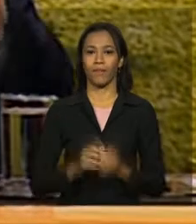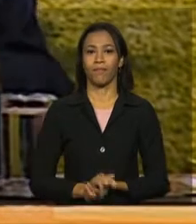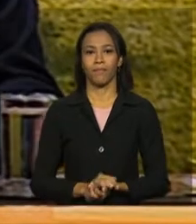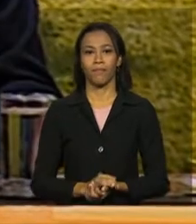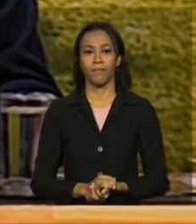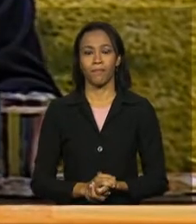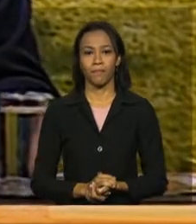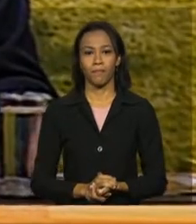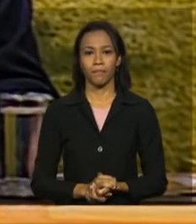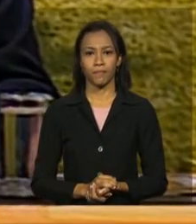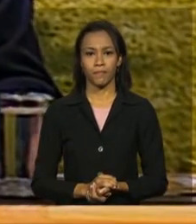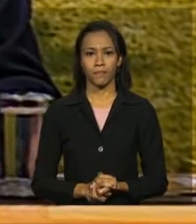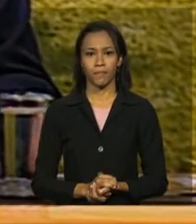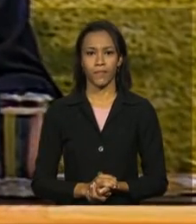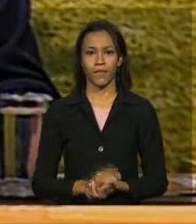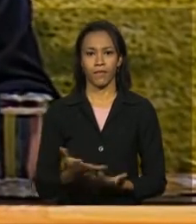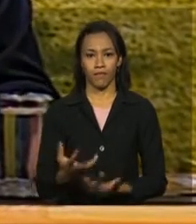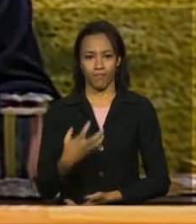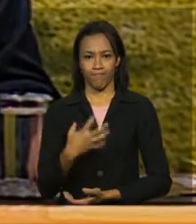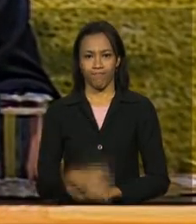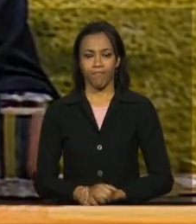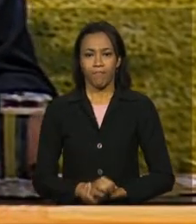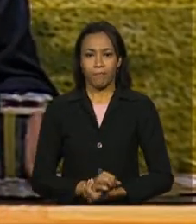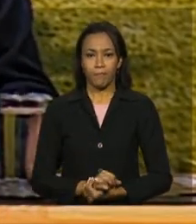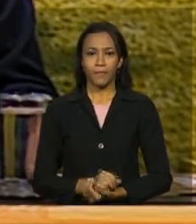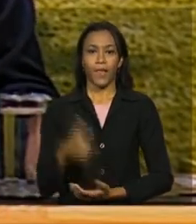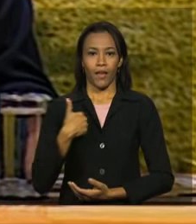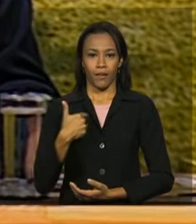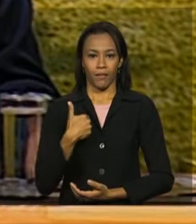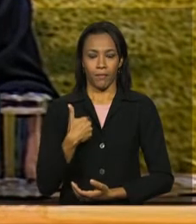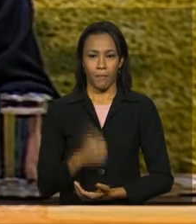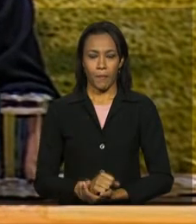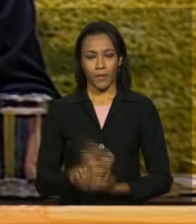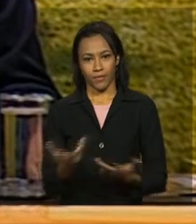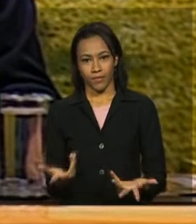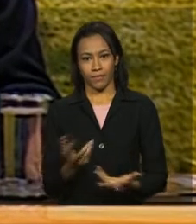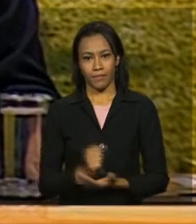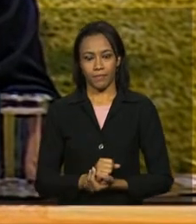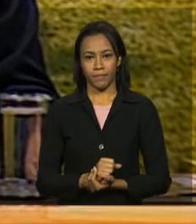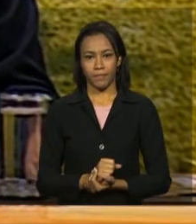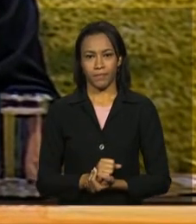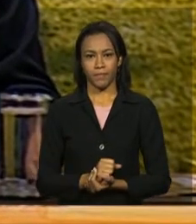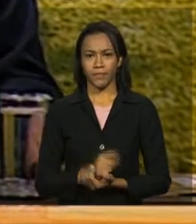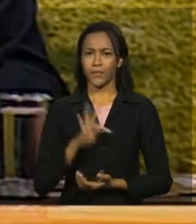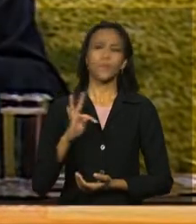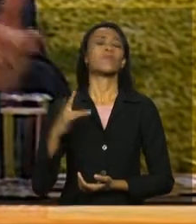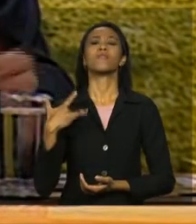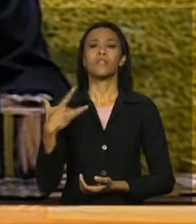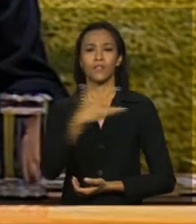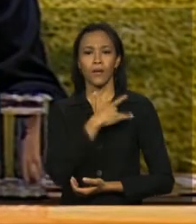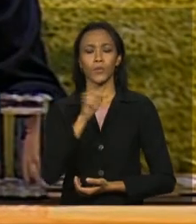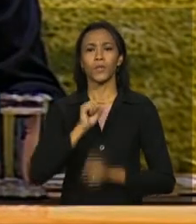também como me calor e Violeta eu sou a tola que a chula acertou